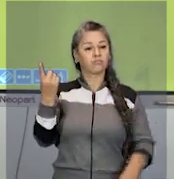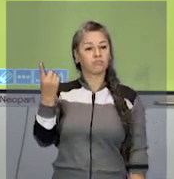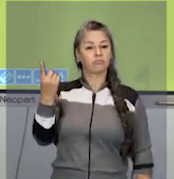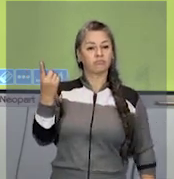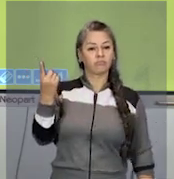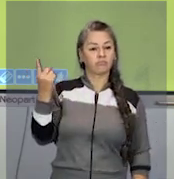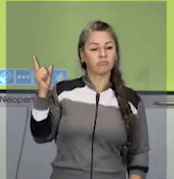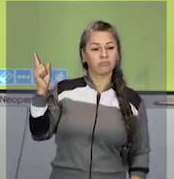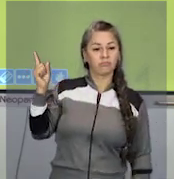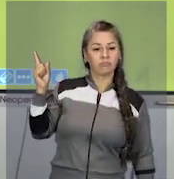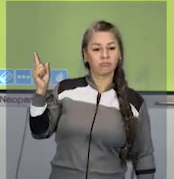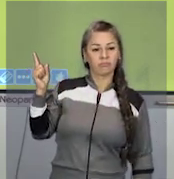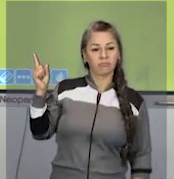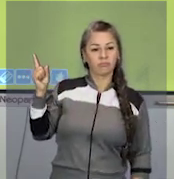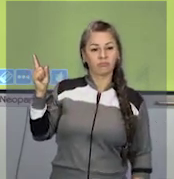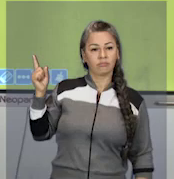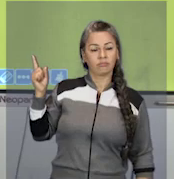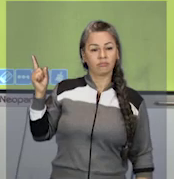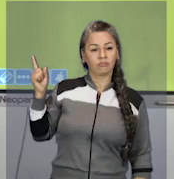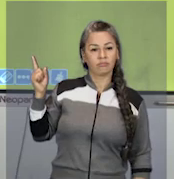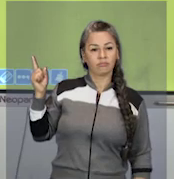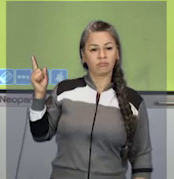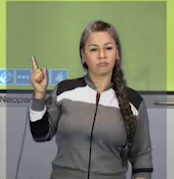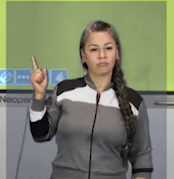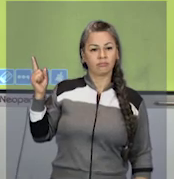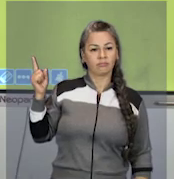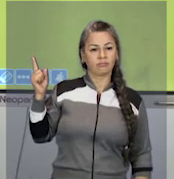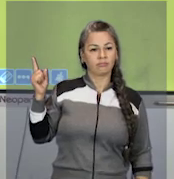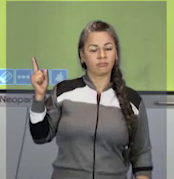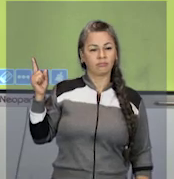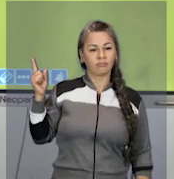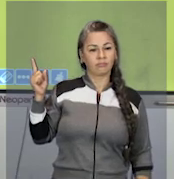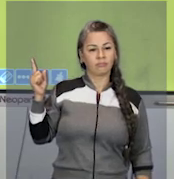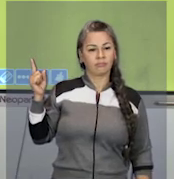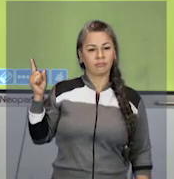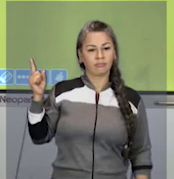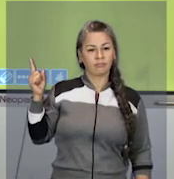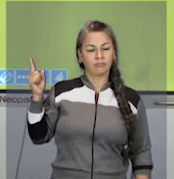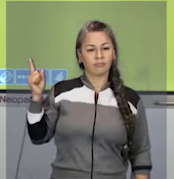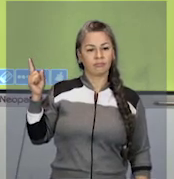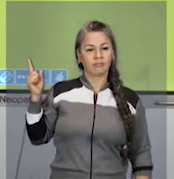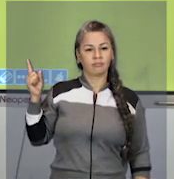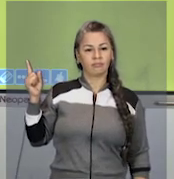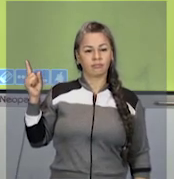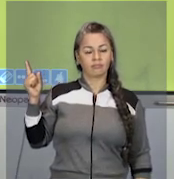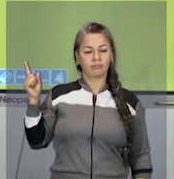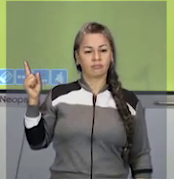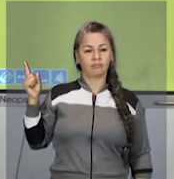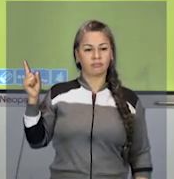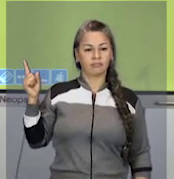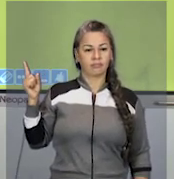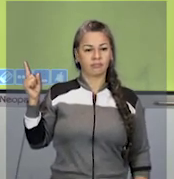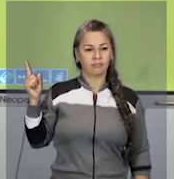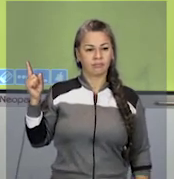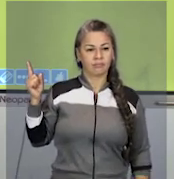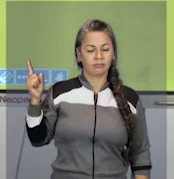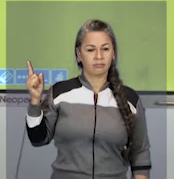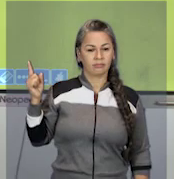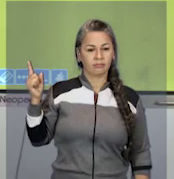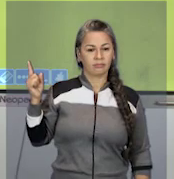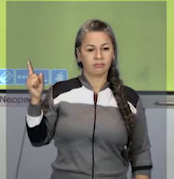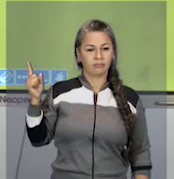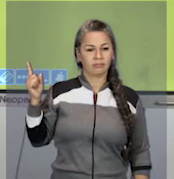sobra para a gente? 1 vezes TF menos 10, e no lado de lá, menos 2 vezes TF menos 40.